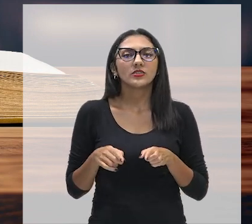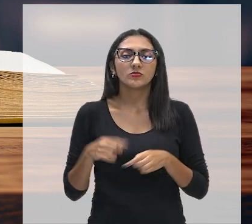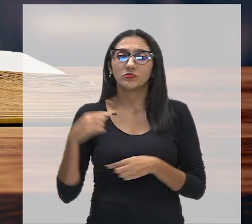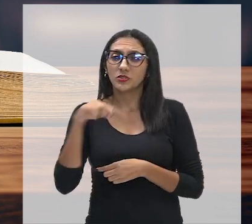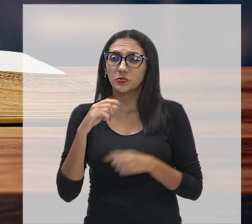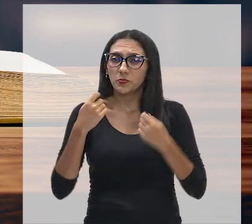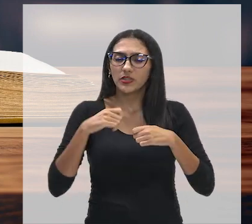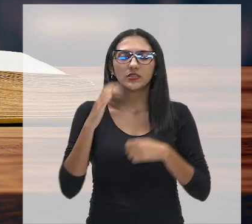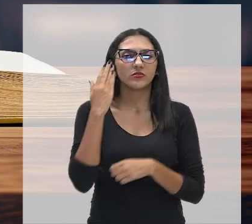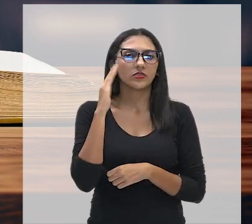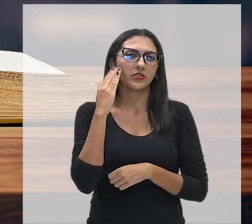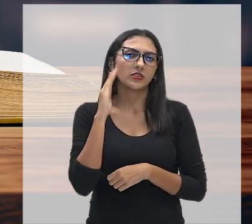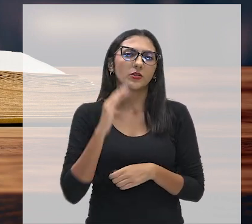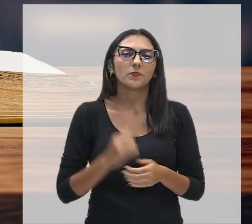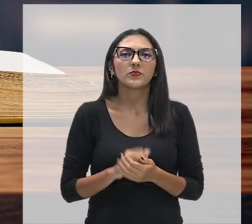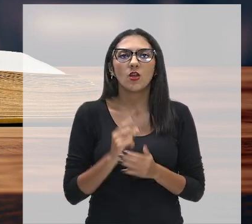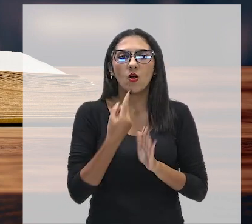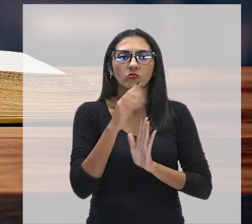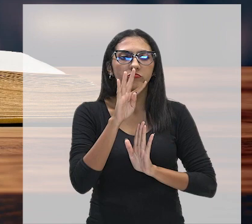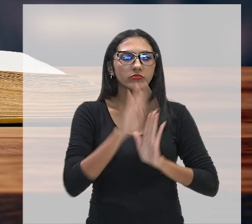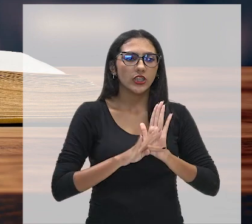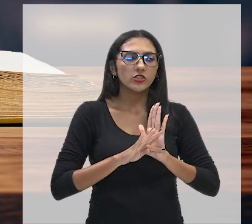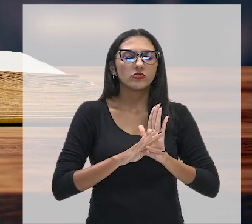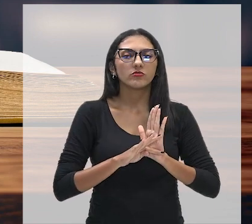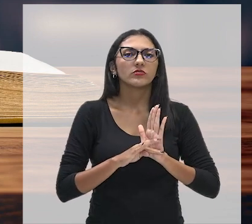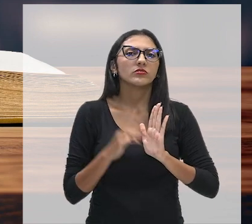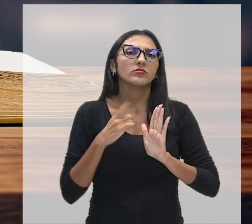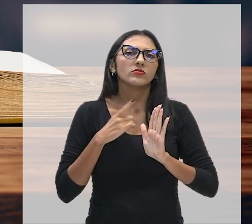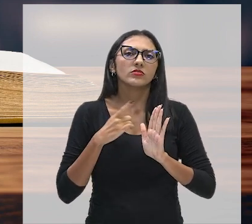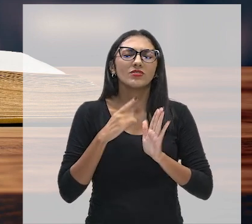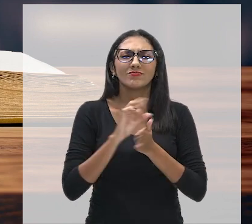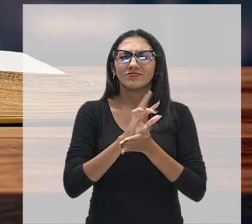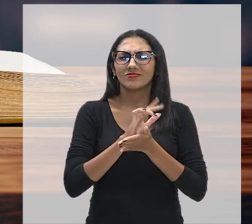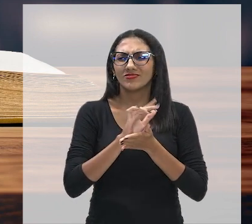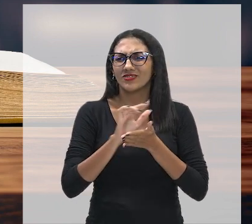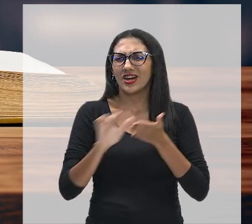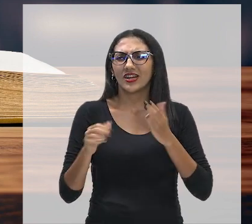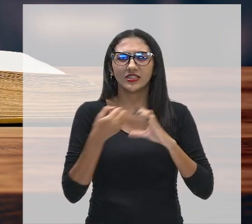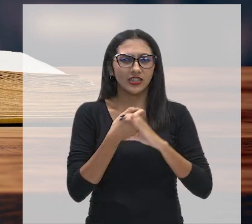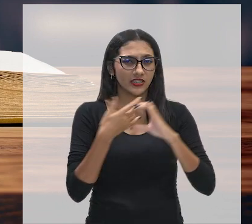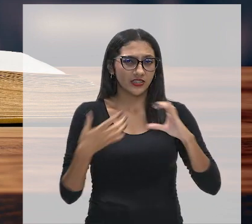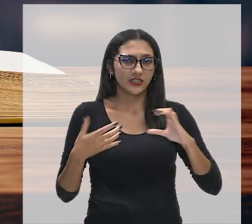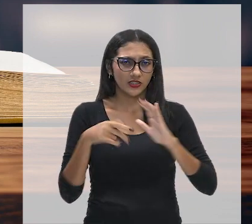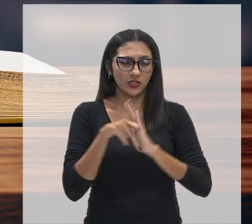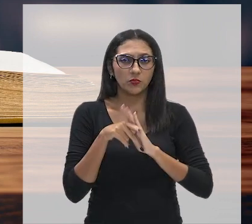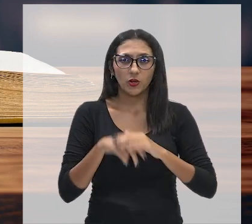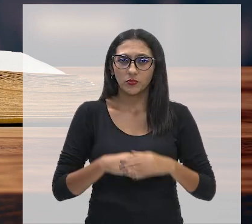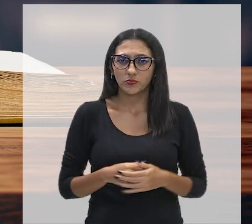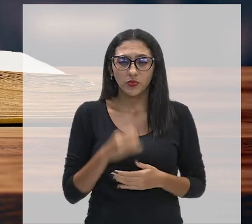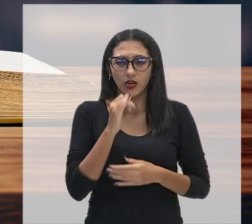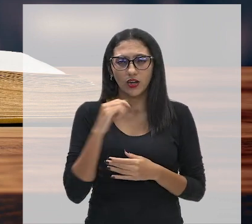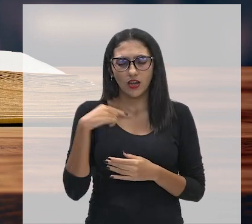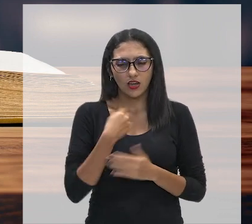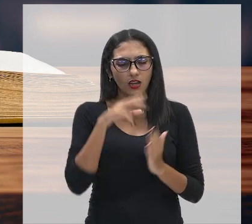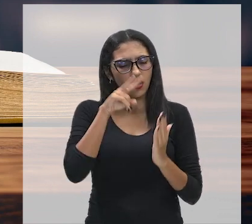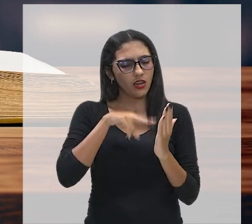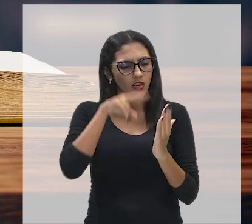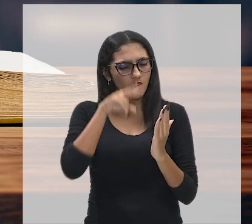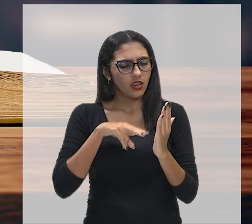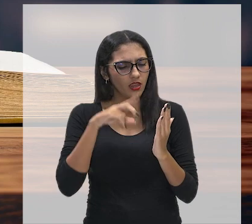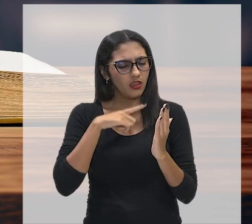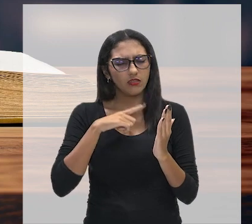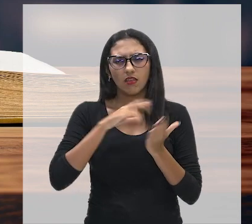isso nós precisamos entender que um texto ele é composto por vários elementos, né? Na hora da